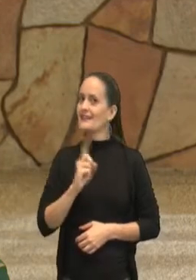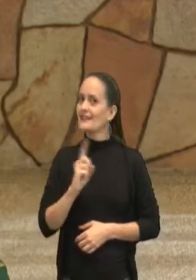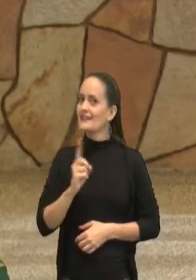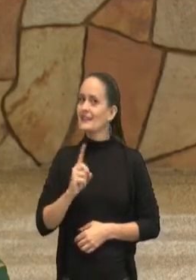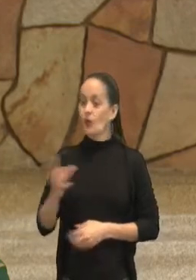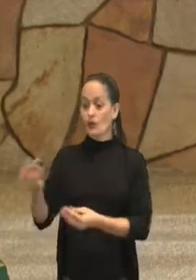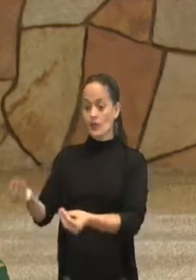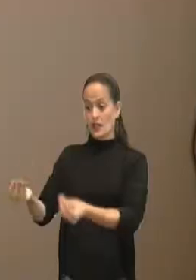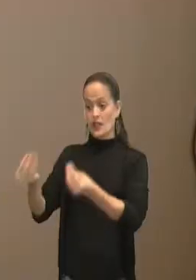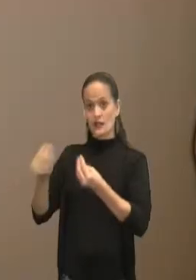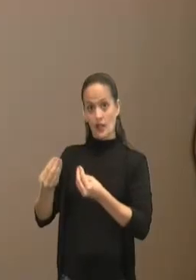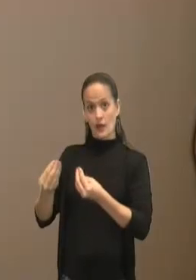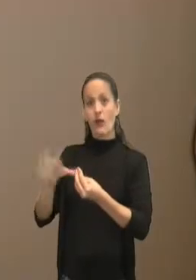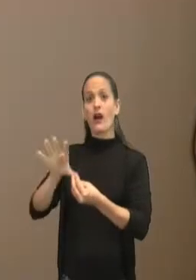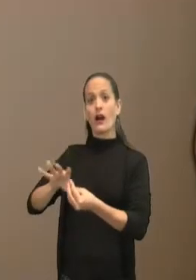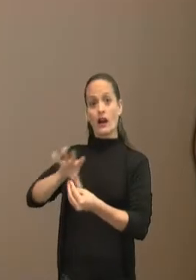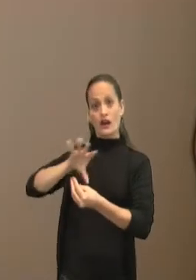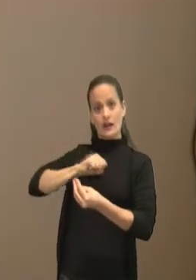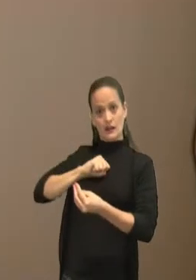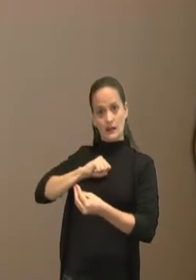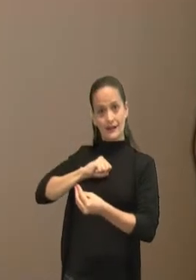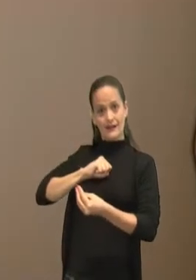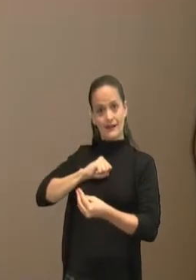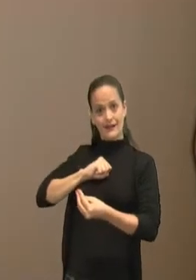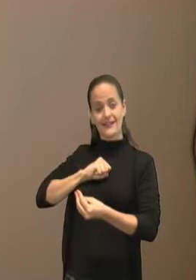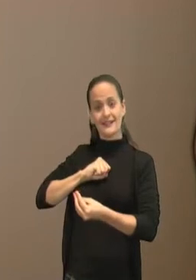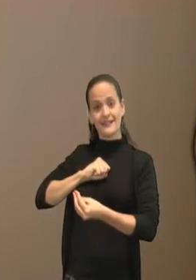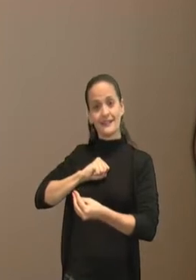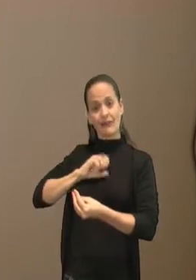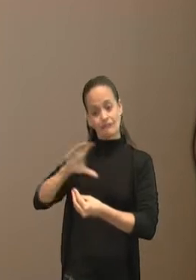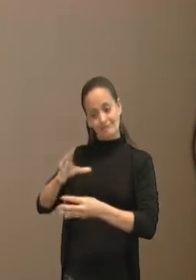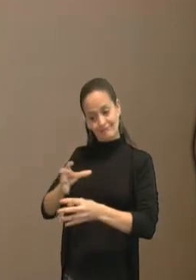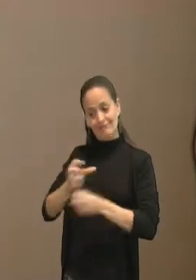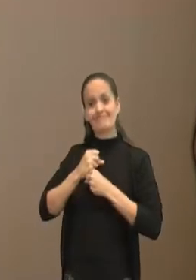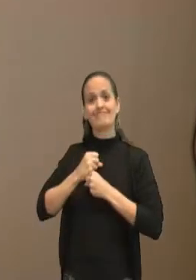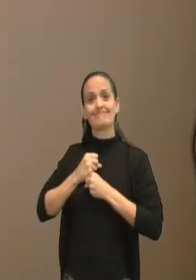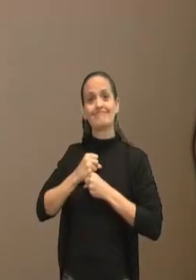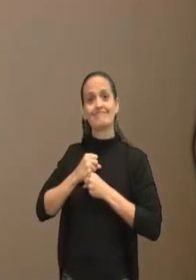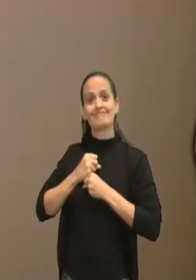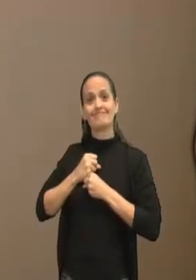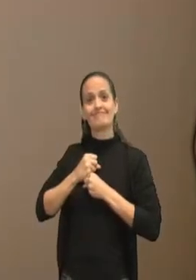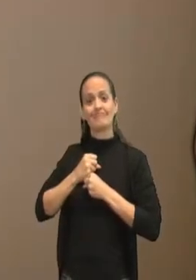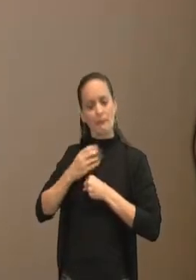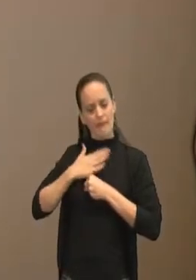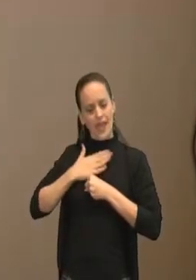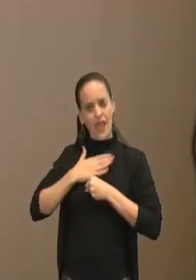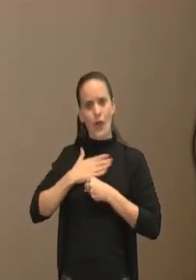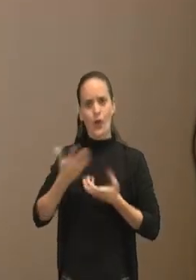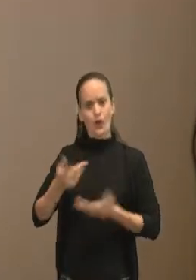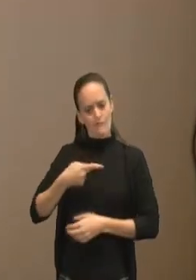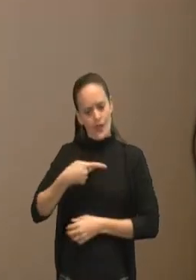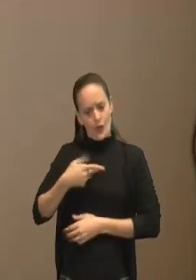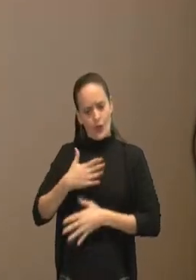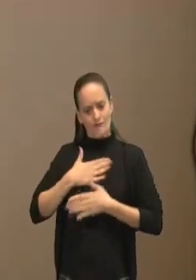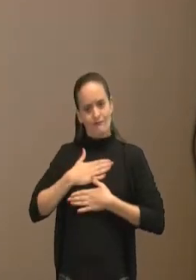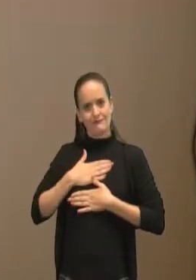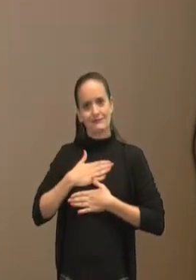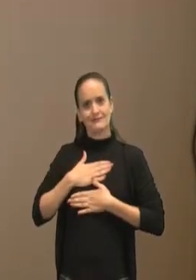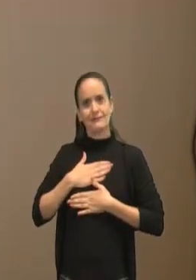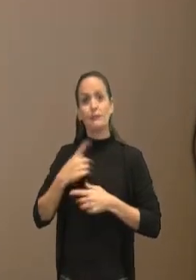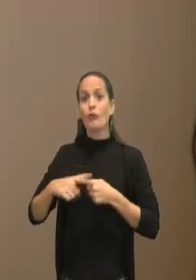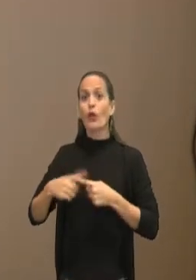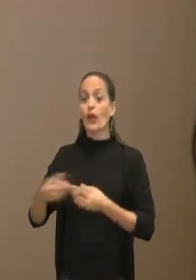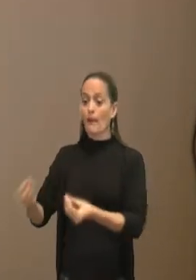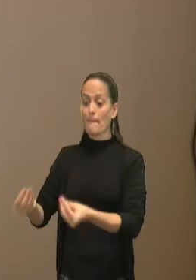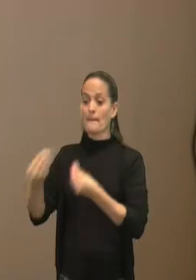tomar para si, receber, aceitar, agarrar mesmo e não soltar algo que foi previamente